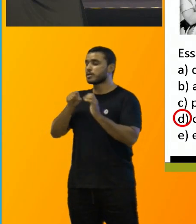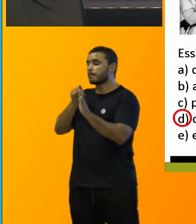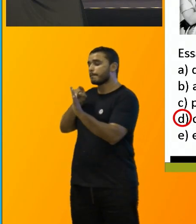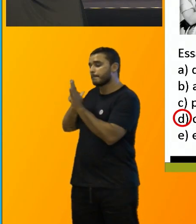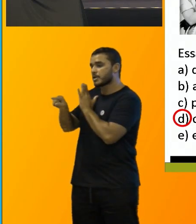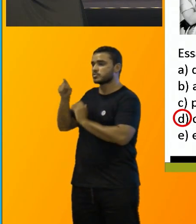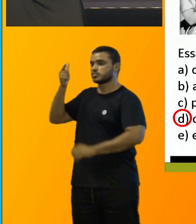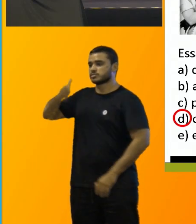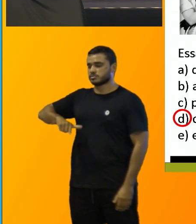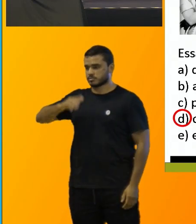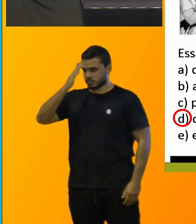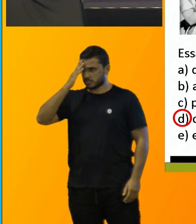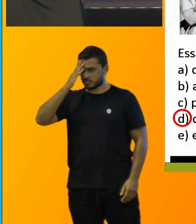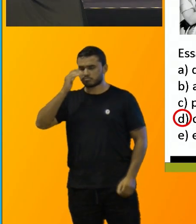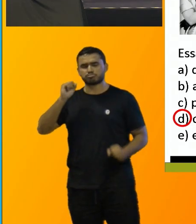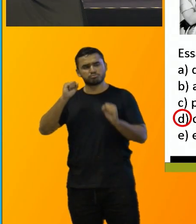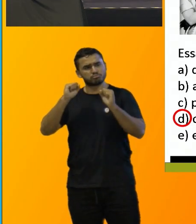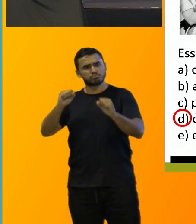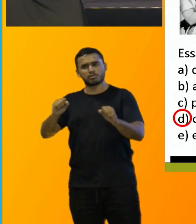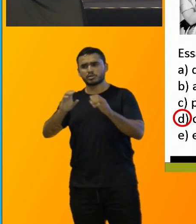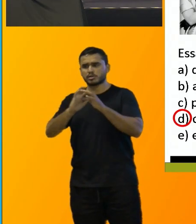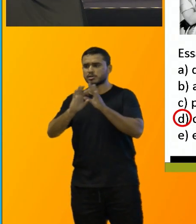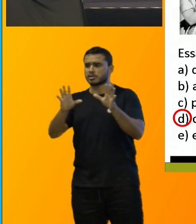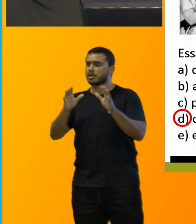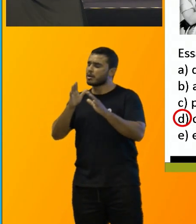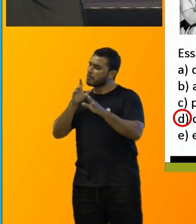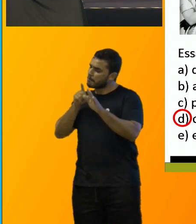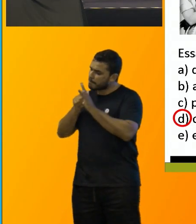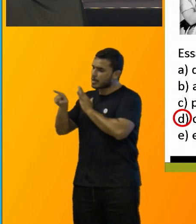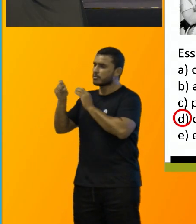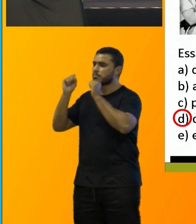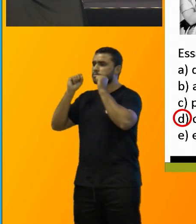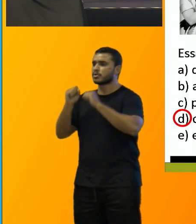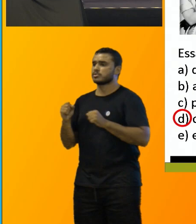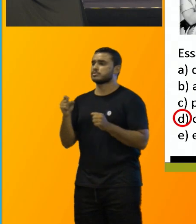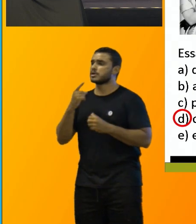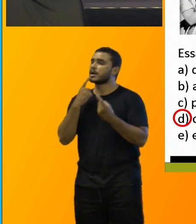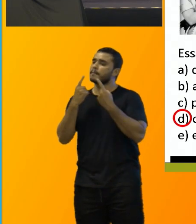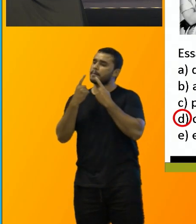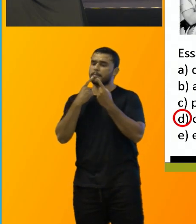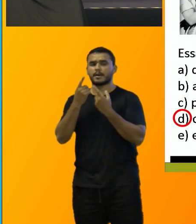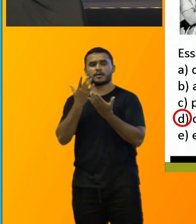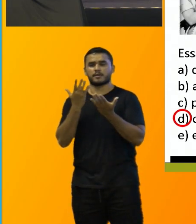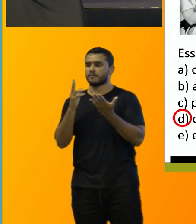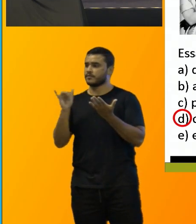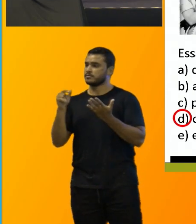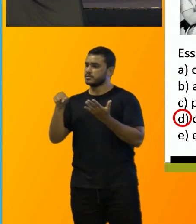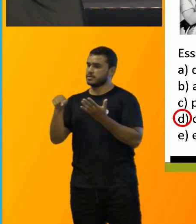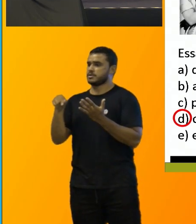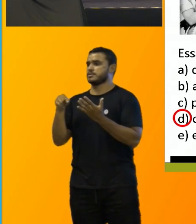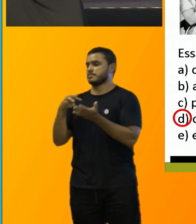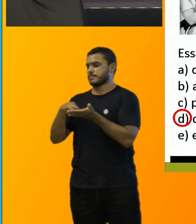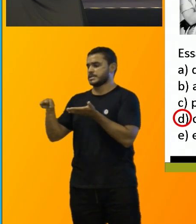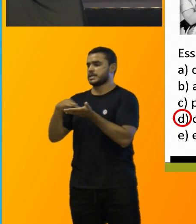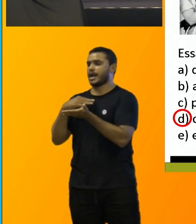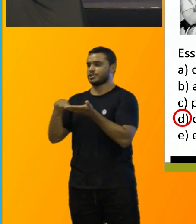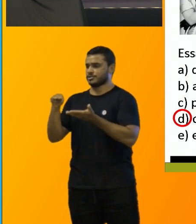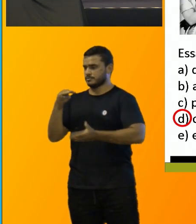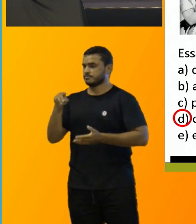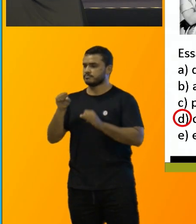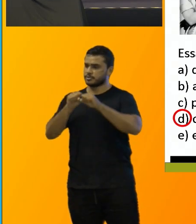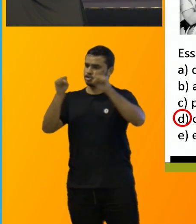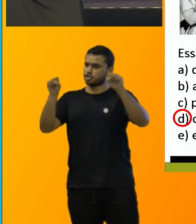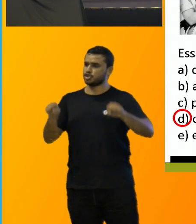Massa. Vocês têm essa liberdade e a gente fica se comunicando por meio daqueles comentários. É